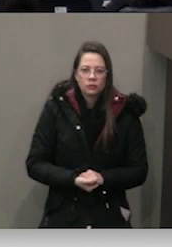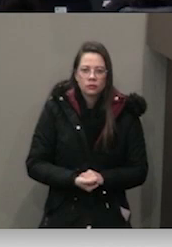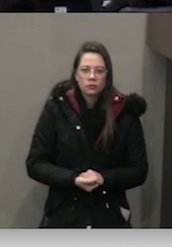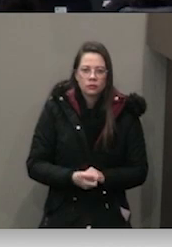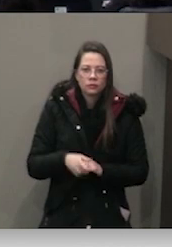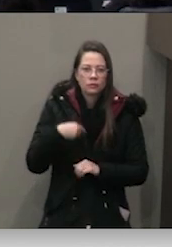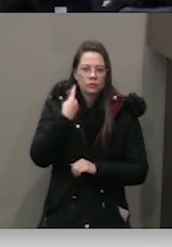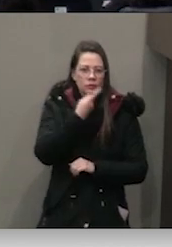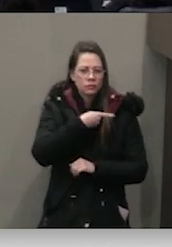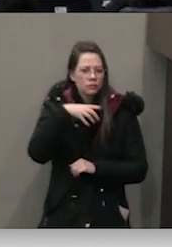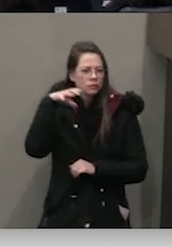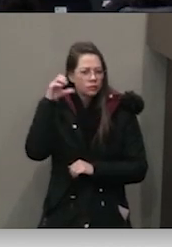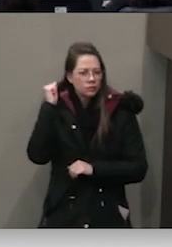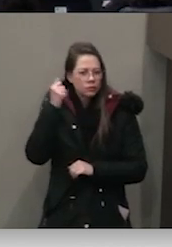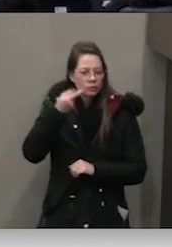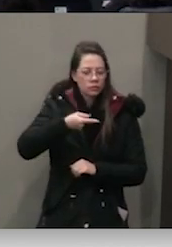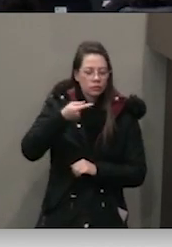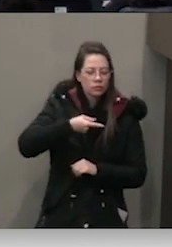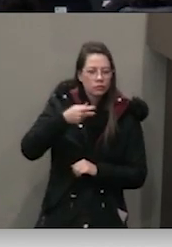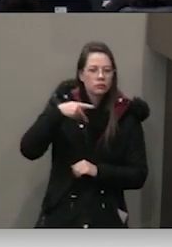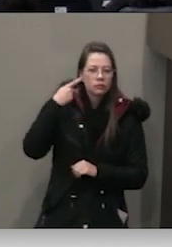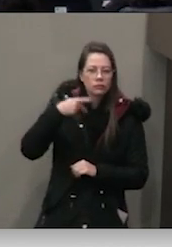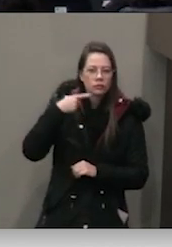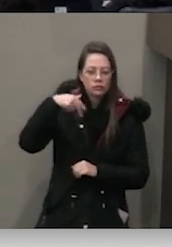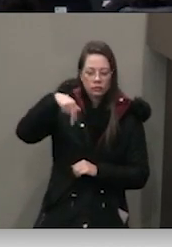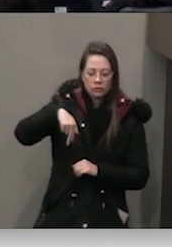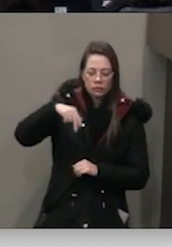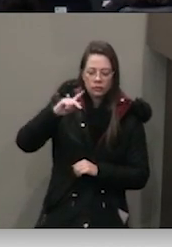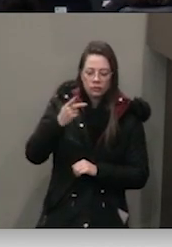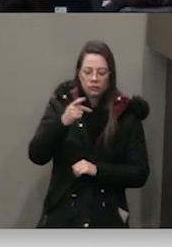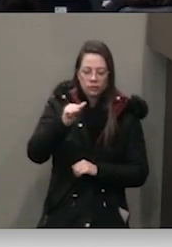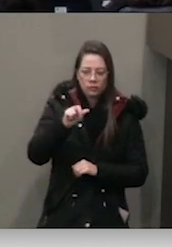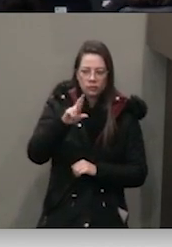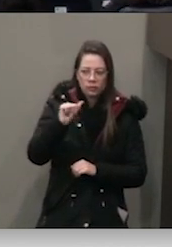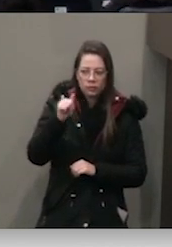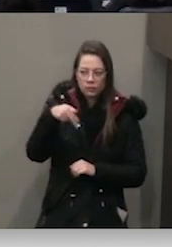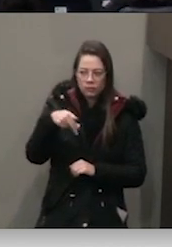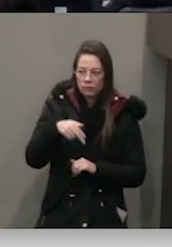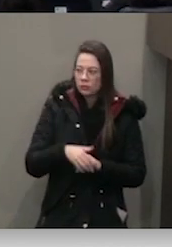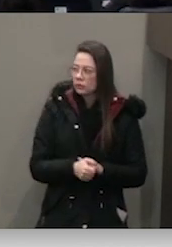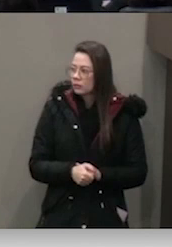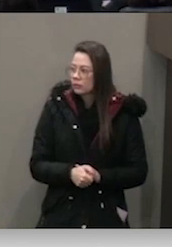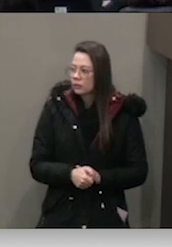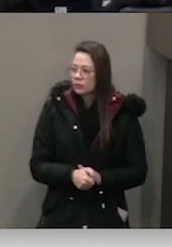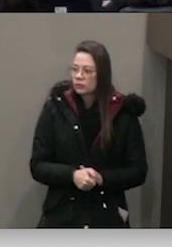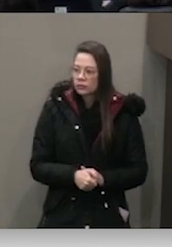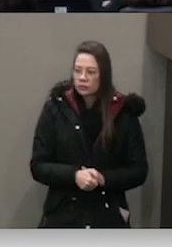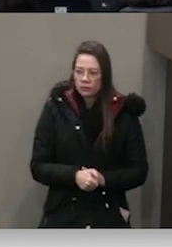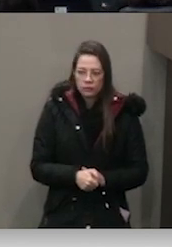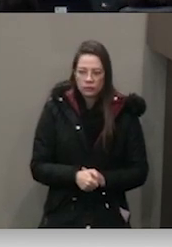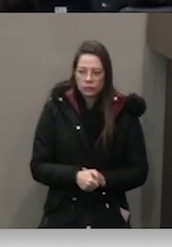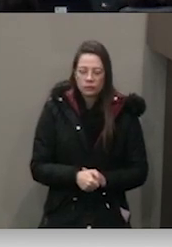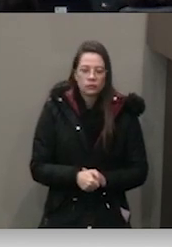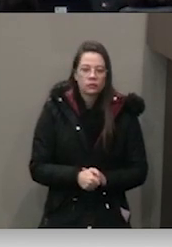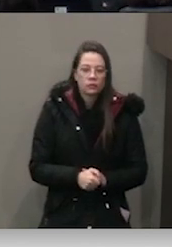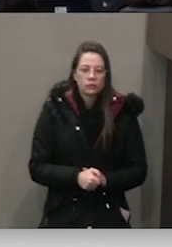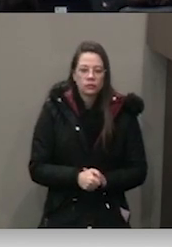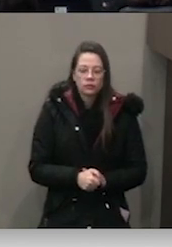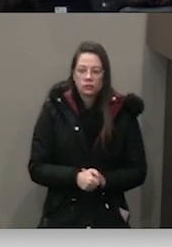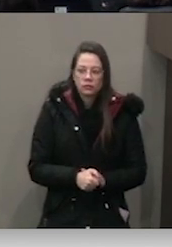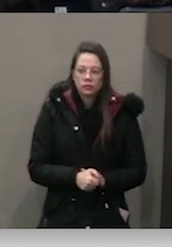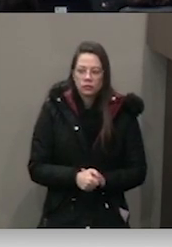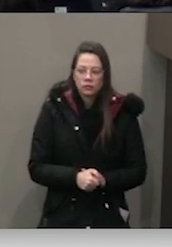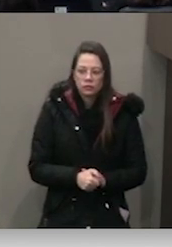Vamos ouvir primeiro o vereador Inharã, depois oportunizamos o senhor responder, secretário.